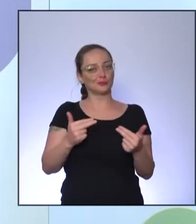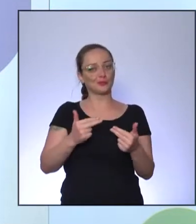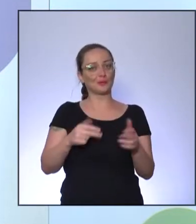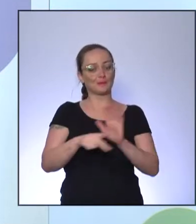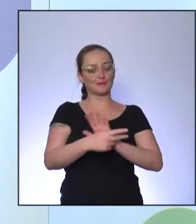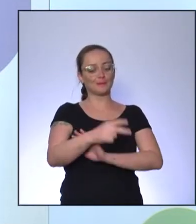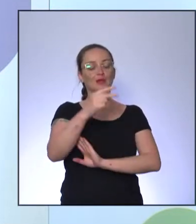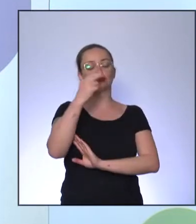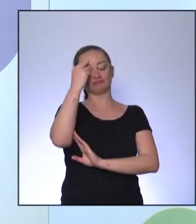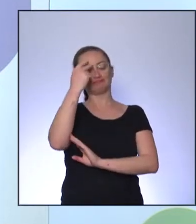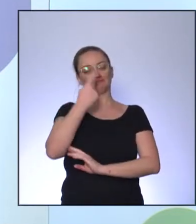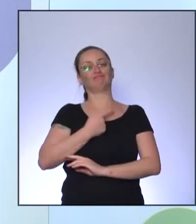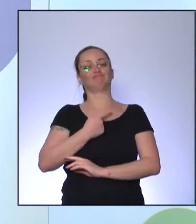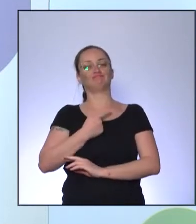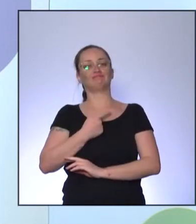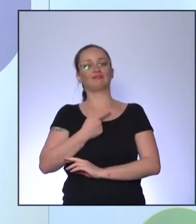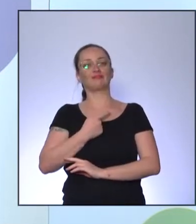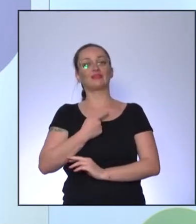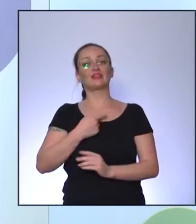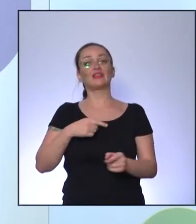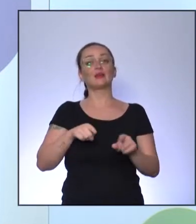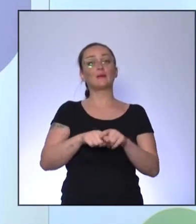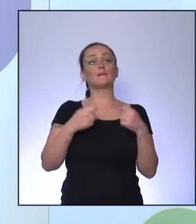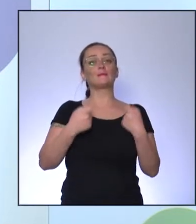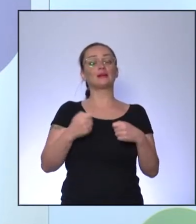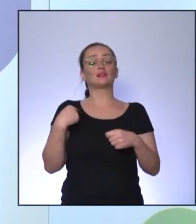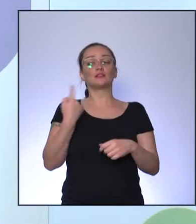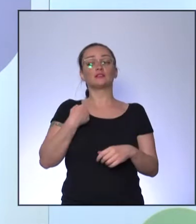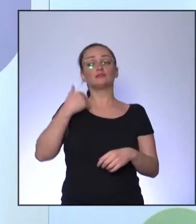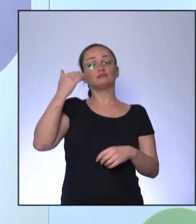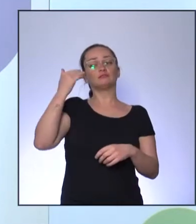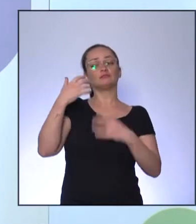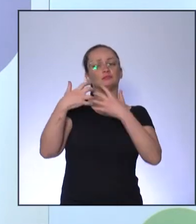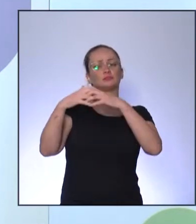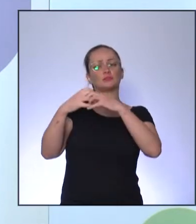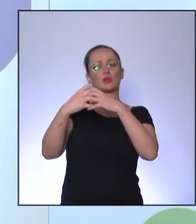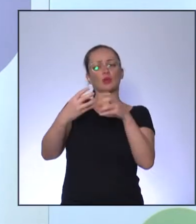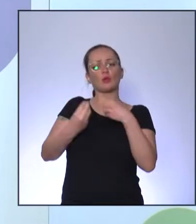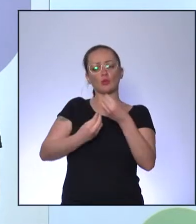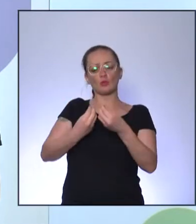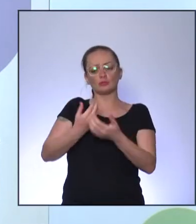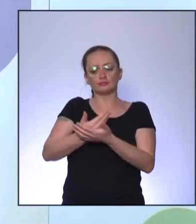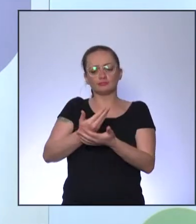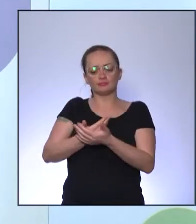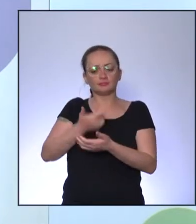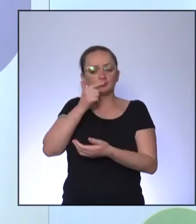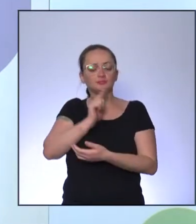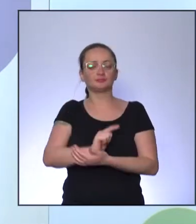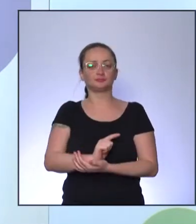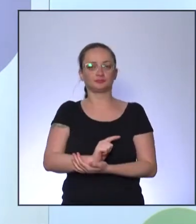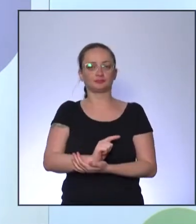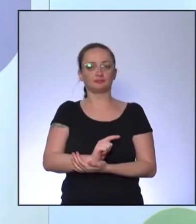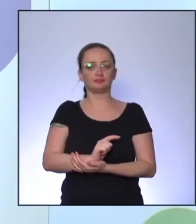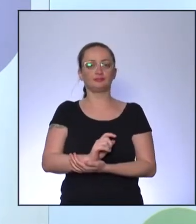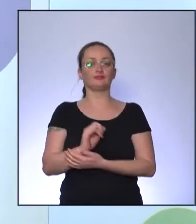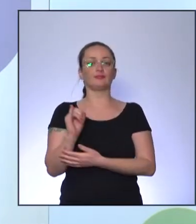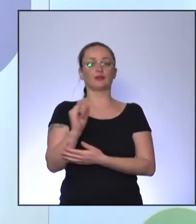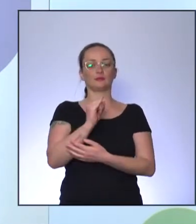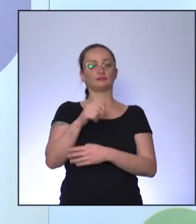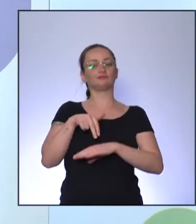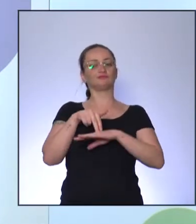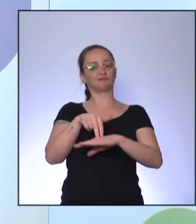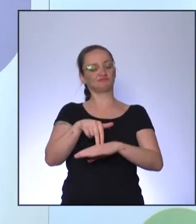sonho, do nosso sonho, e a gente precisa pensar em como continuar estudando. Importância,